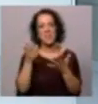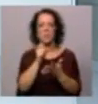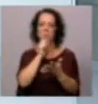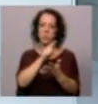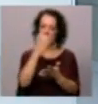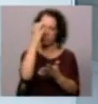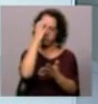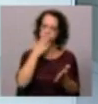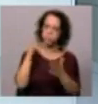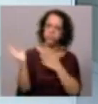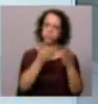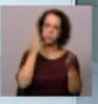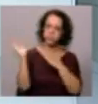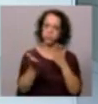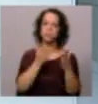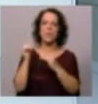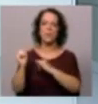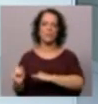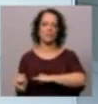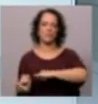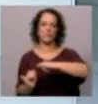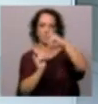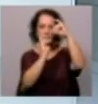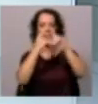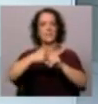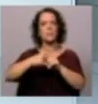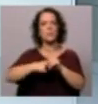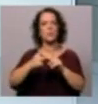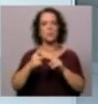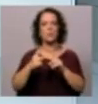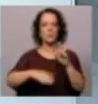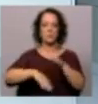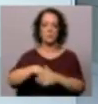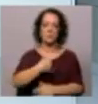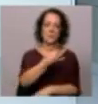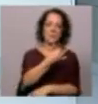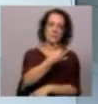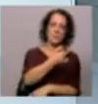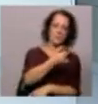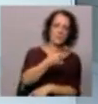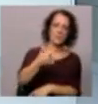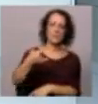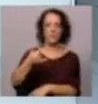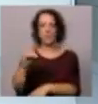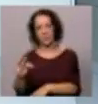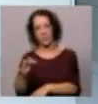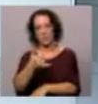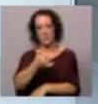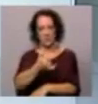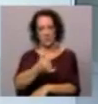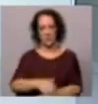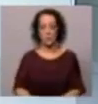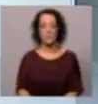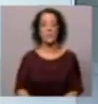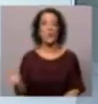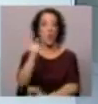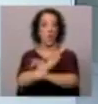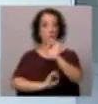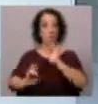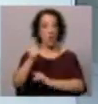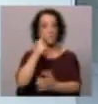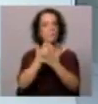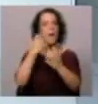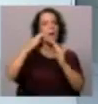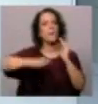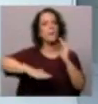de leste-sueste e temperaturas máximas a variar entre os 25 e os 24 graus. Para o restante continente europeu, de salientar as temperaturas mais